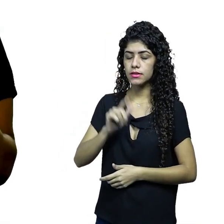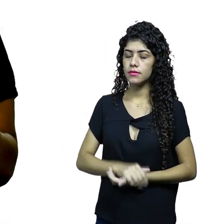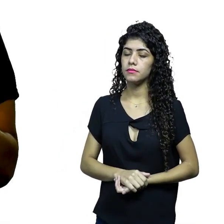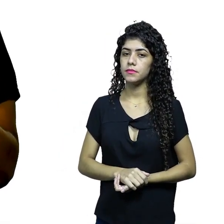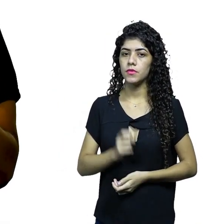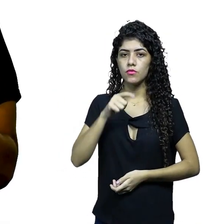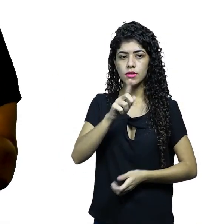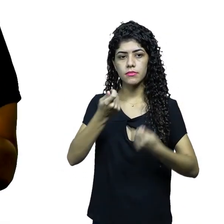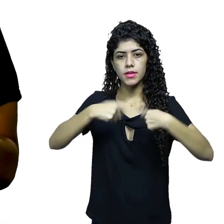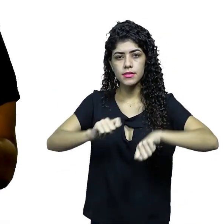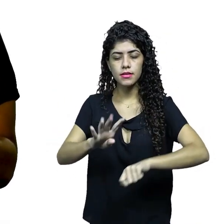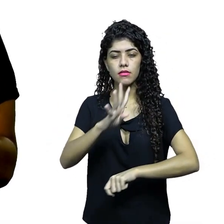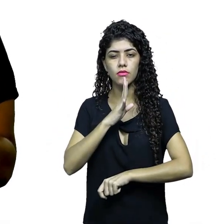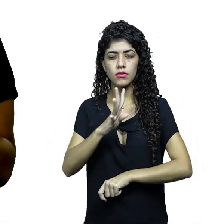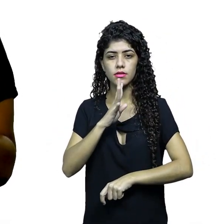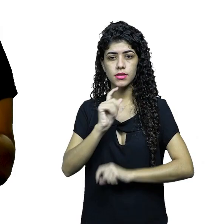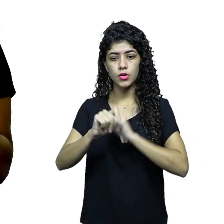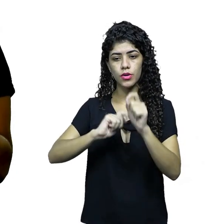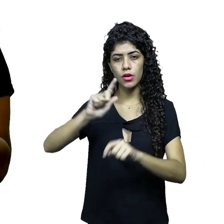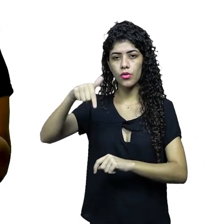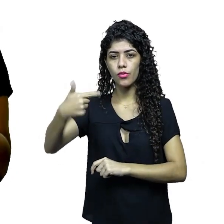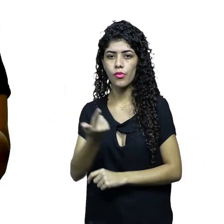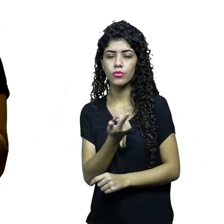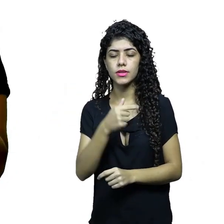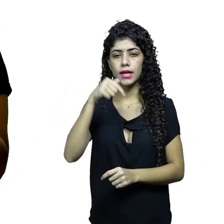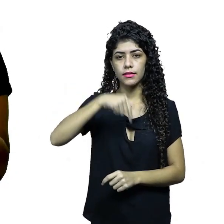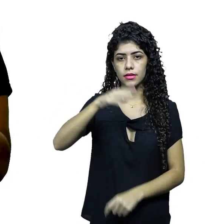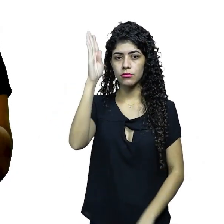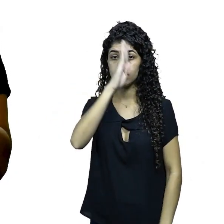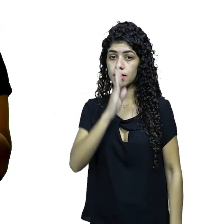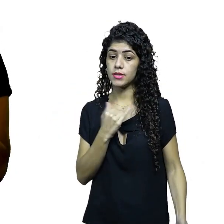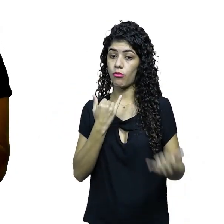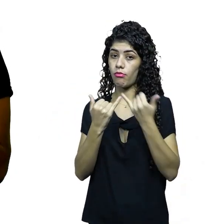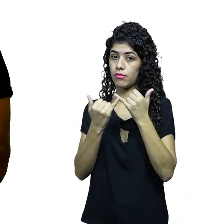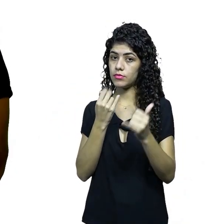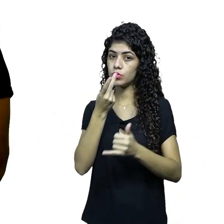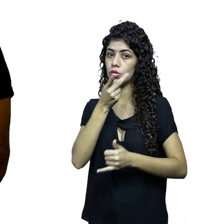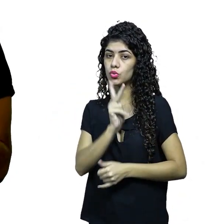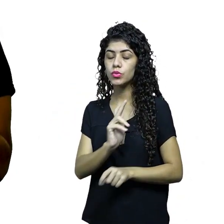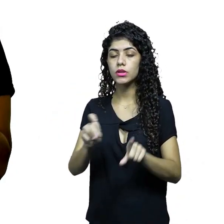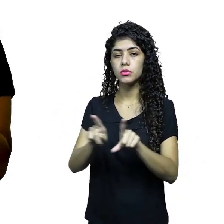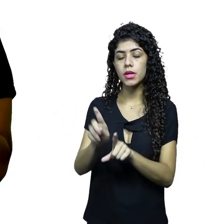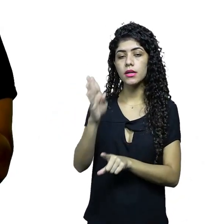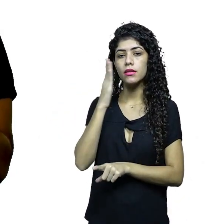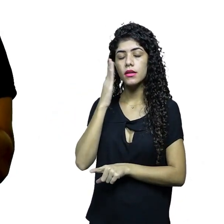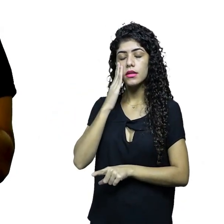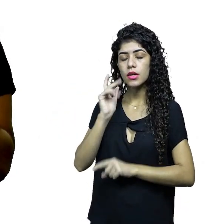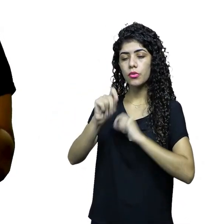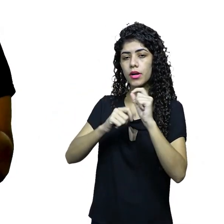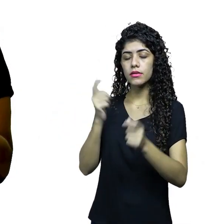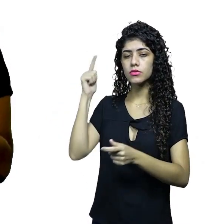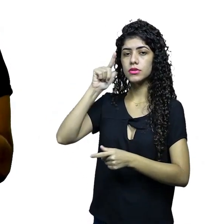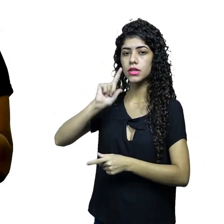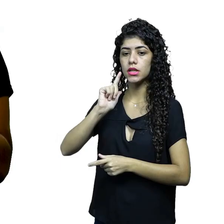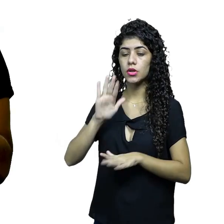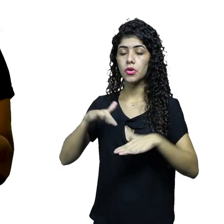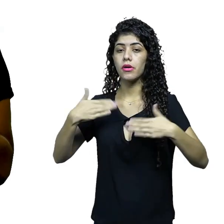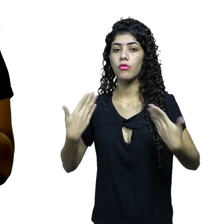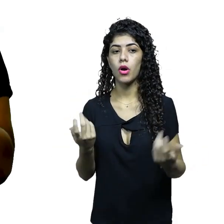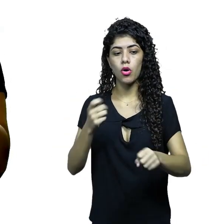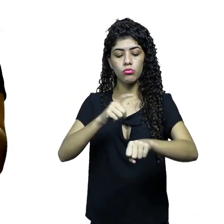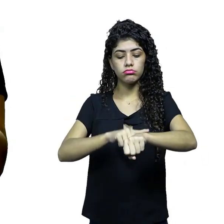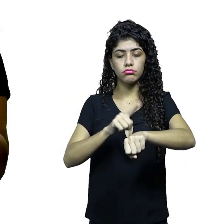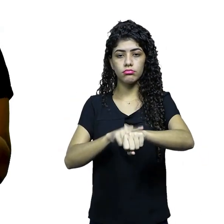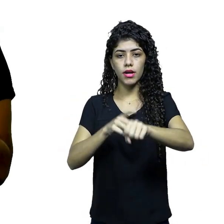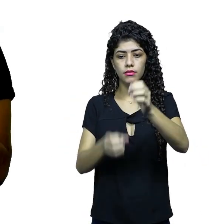como falei, que você vai precisar conhecer outras obras no Brasil similares à sua e entender o que elas conseguiram, qual foi